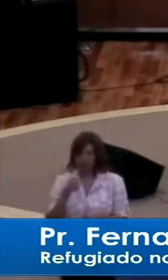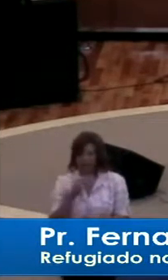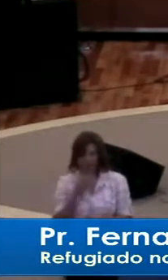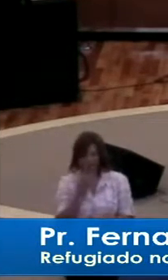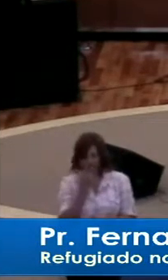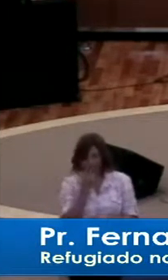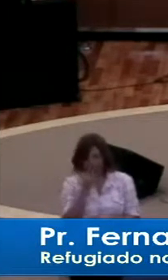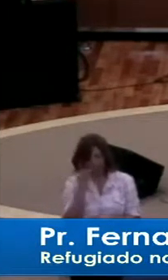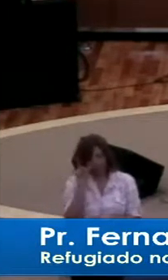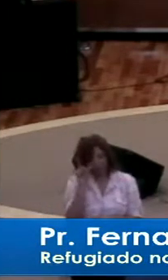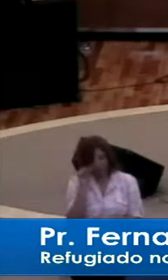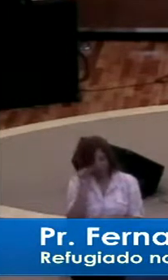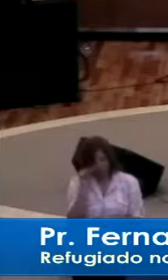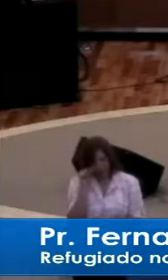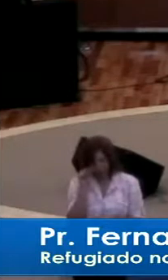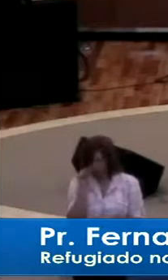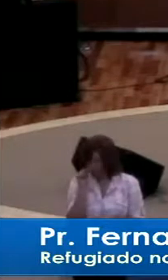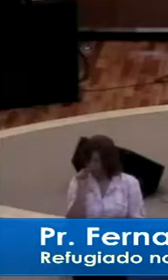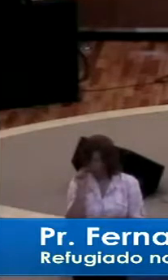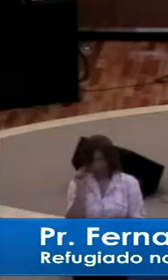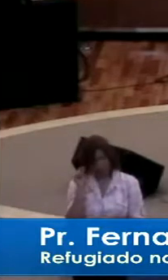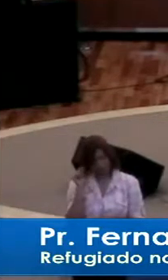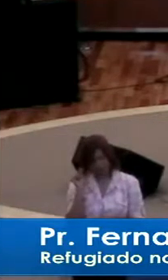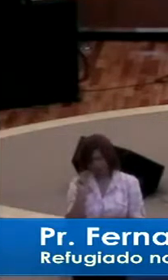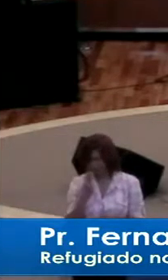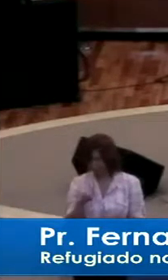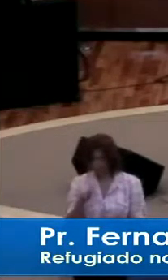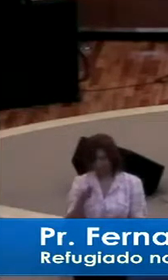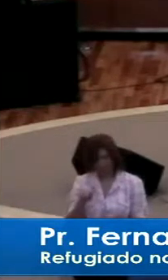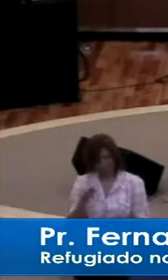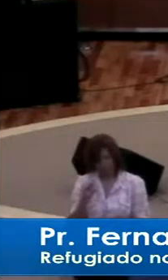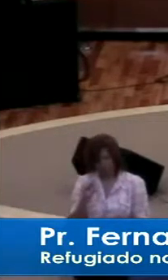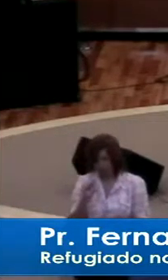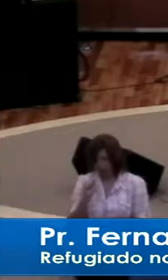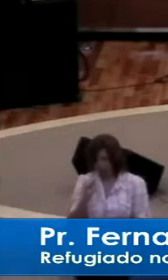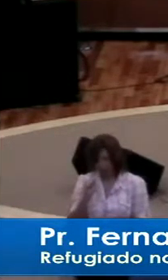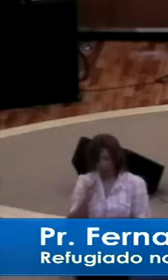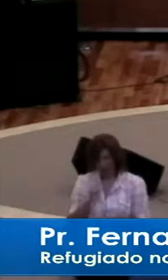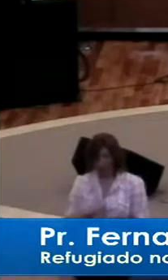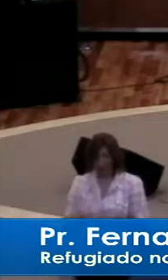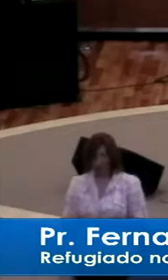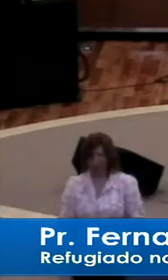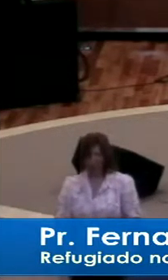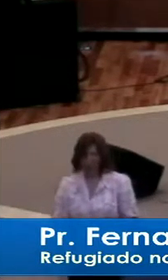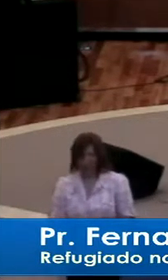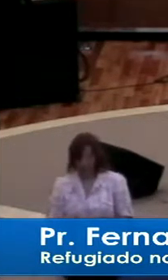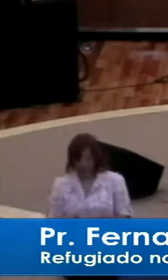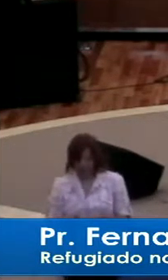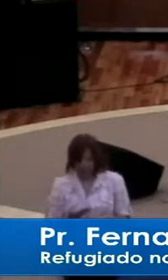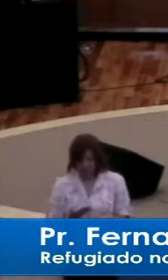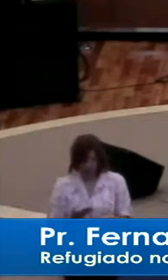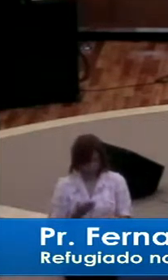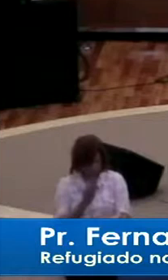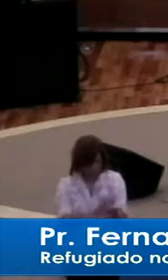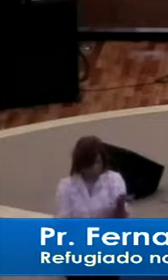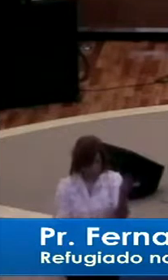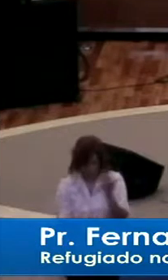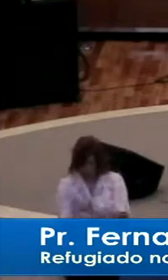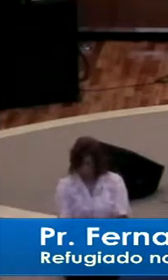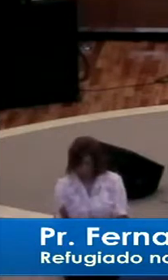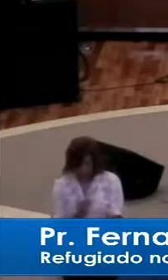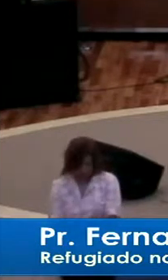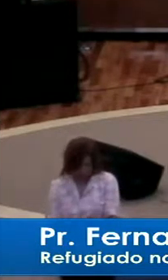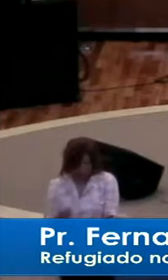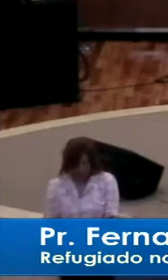dormindo. Quem sabe ele não viajou? Elias era atribulado, não é verdade? O pessoal ali se mutilando, triste. Quem sabe